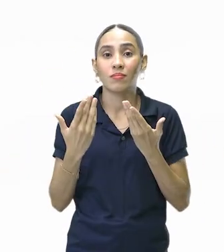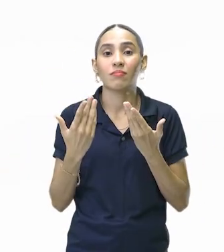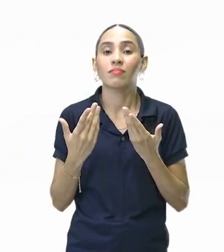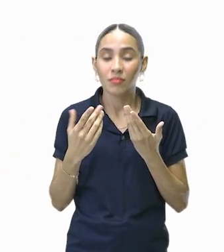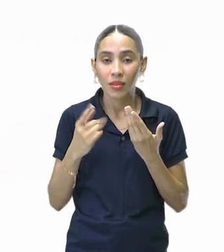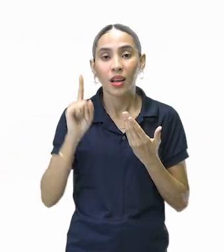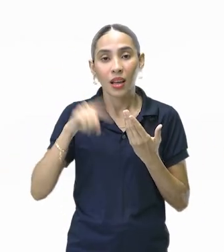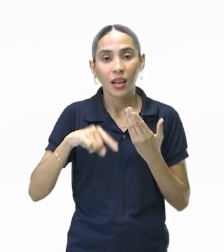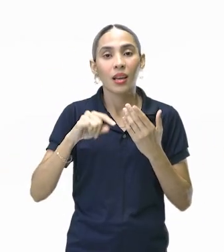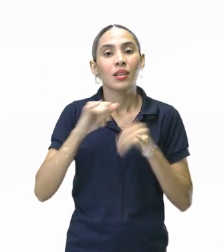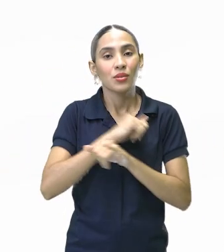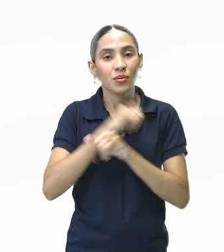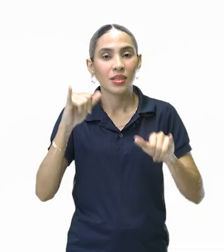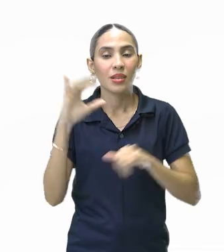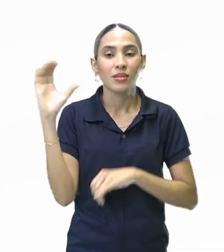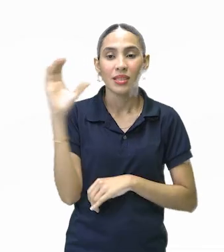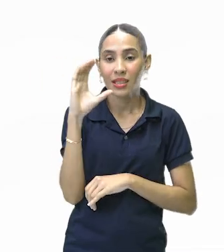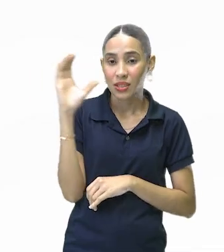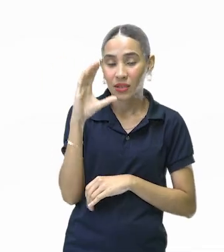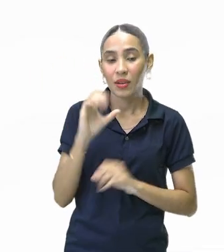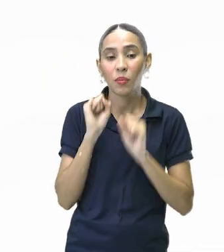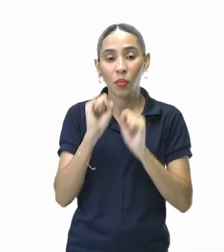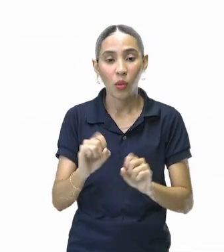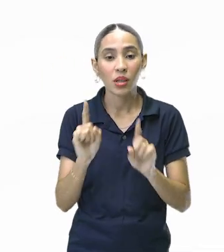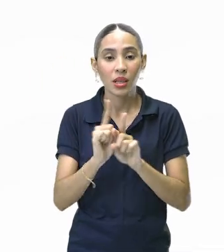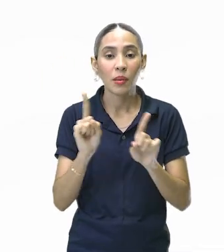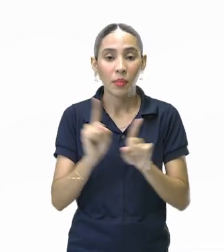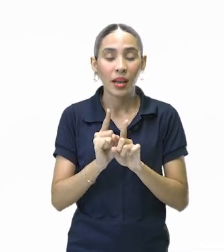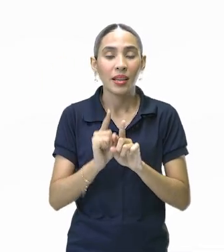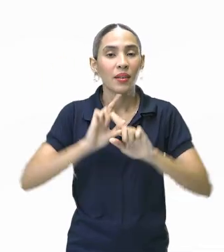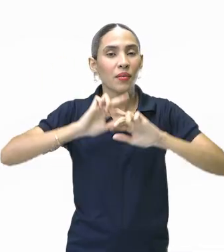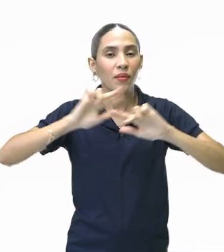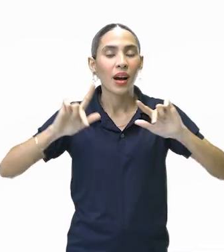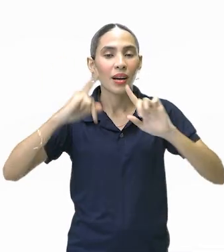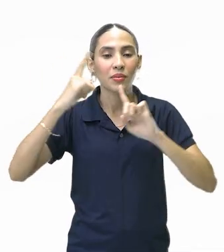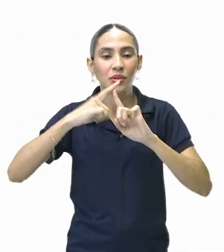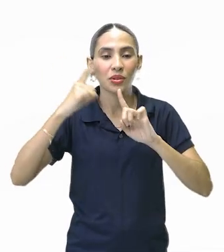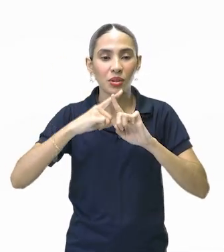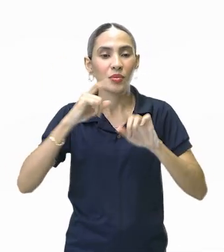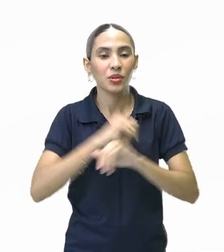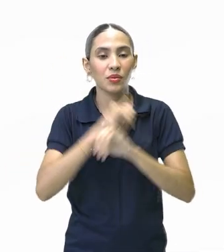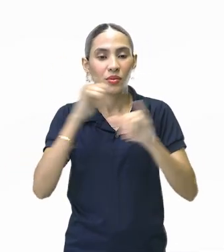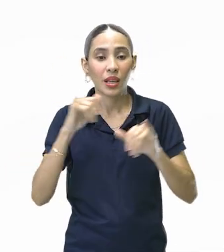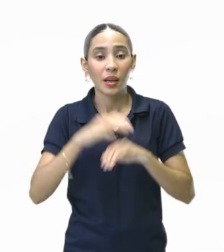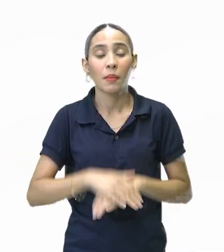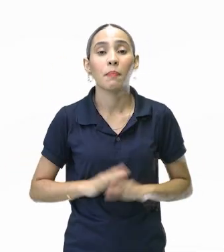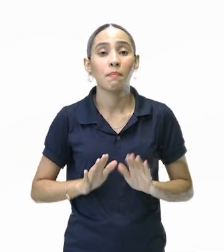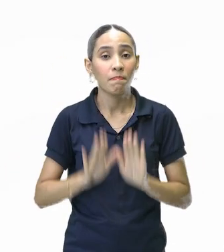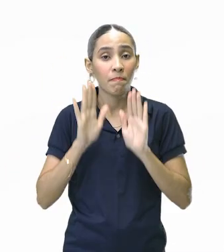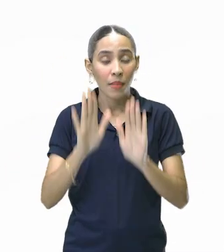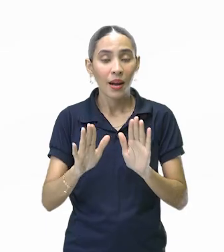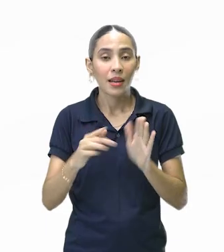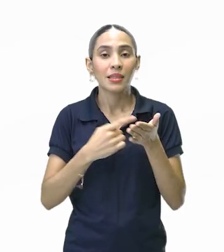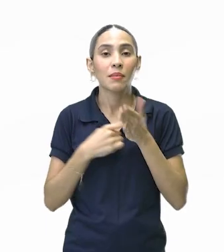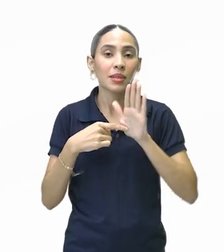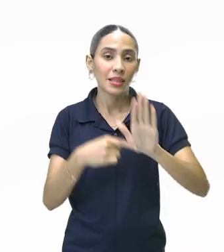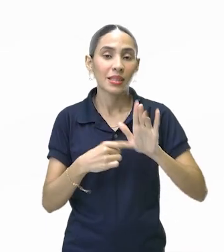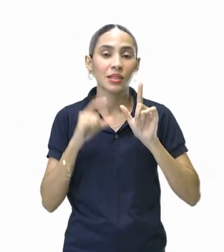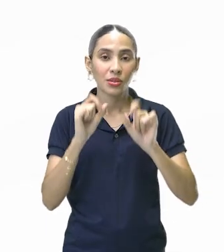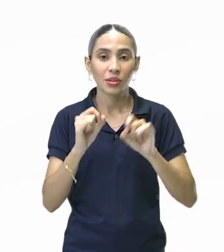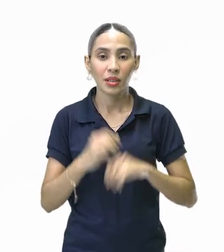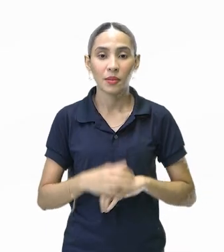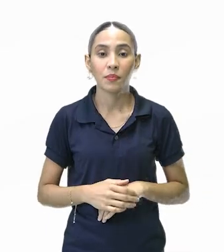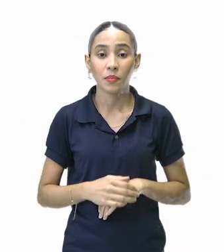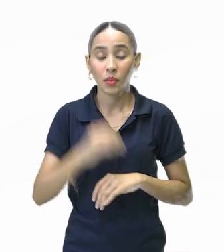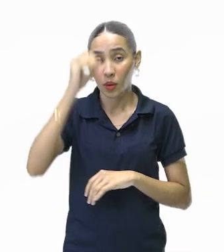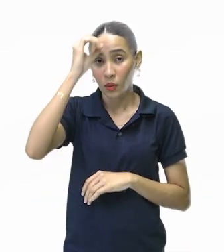Então, isso é divulgação científica, ela pode ser realizada de diversas formas, contanto que ela traga, que ela